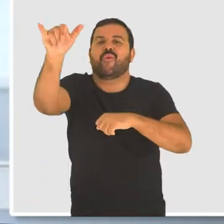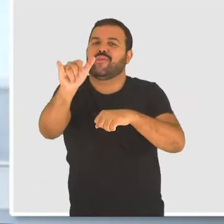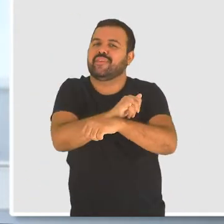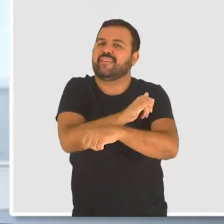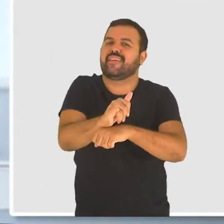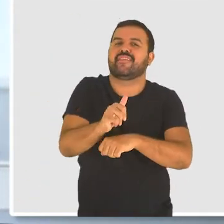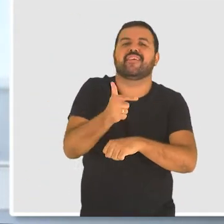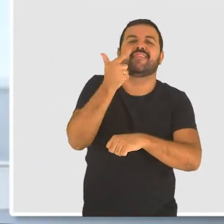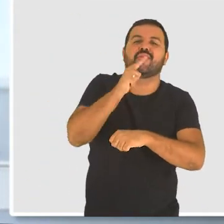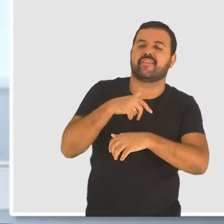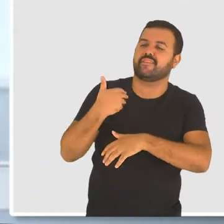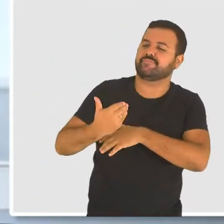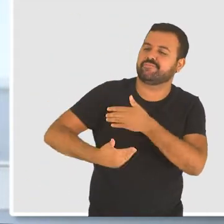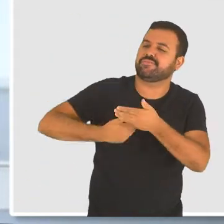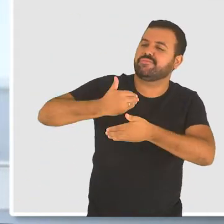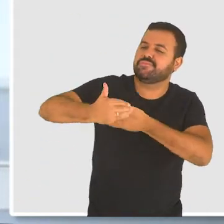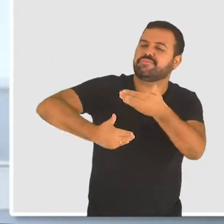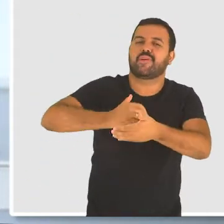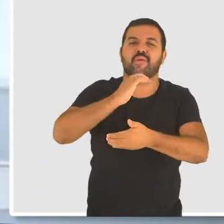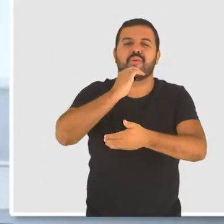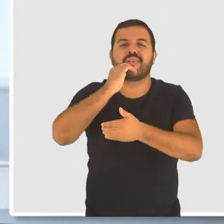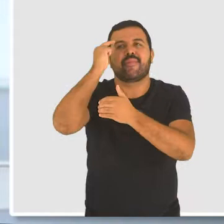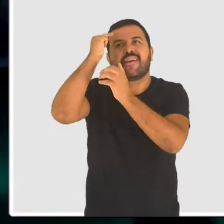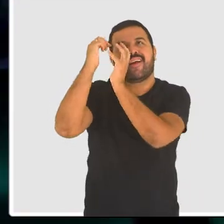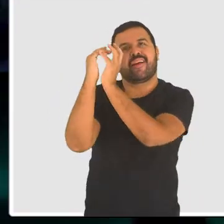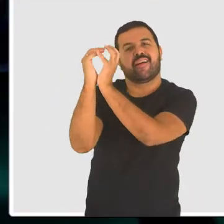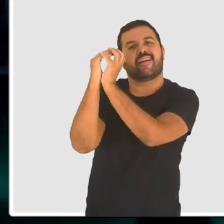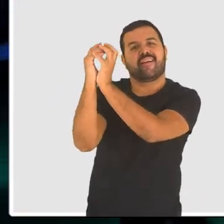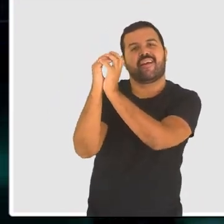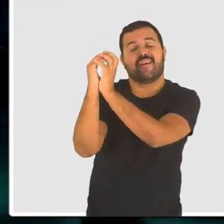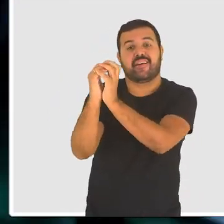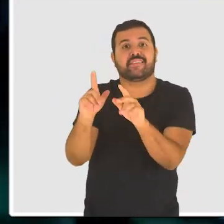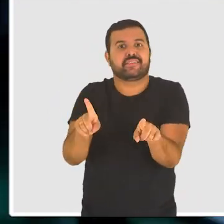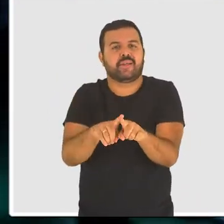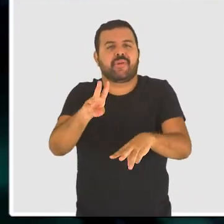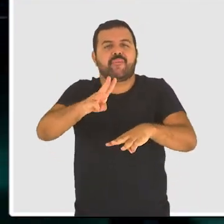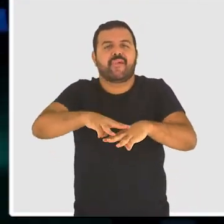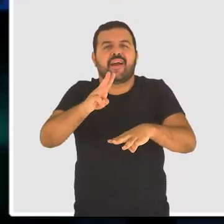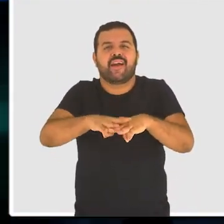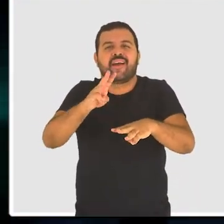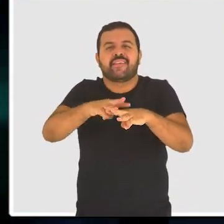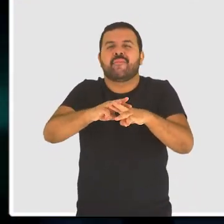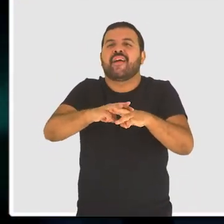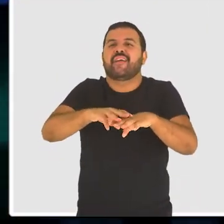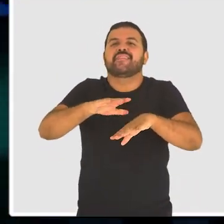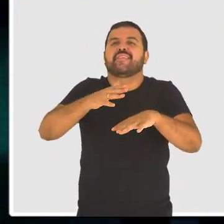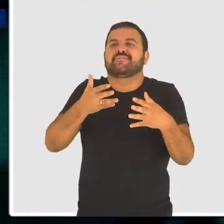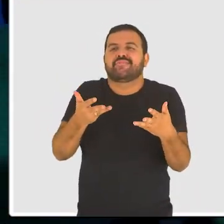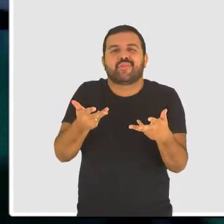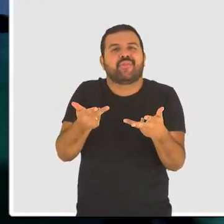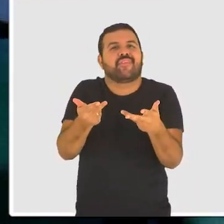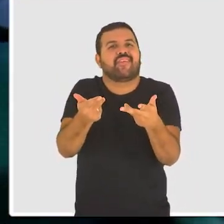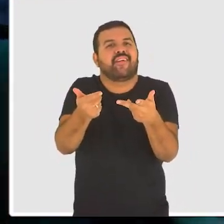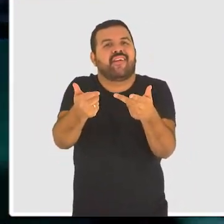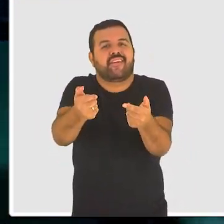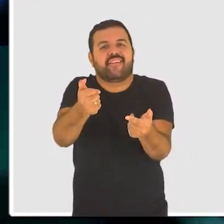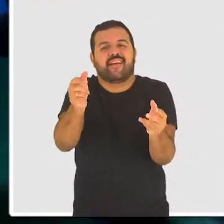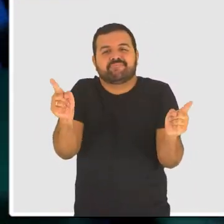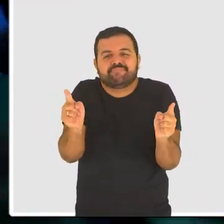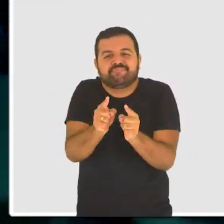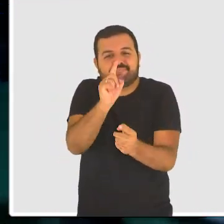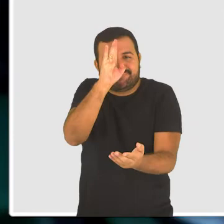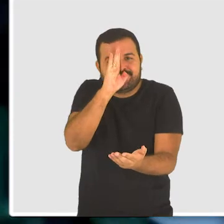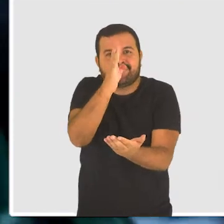isso, é prezar pela elegância matemática, pelo encurtamento do pensamento, tanto na parte de